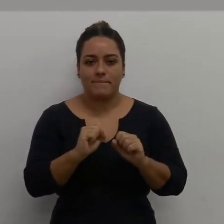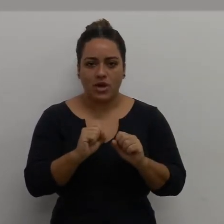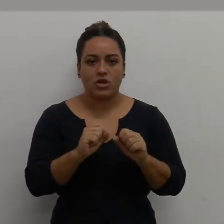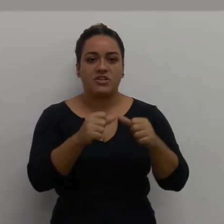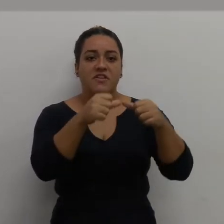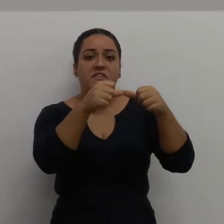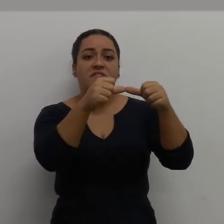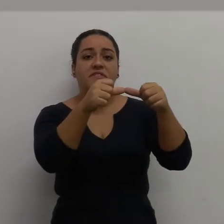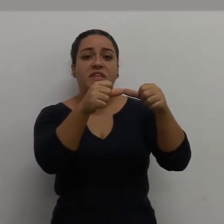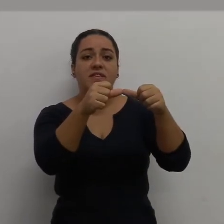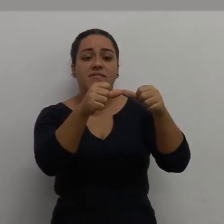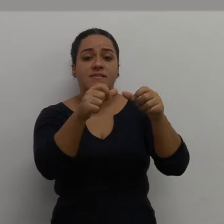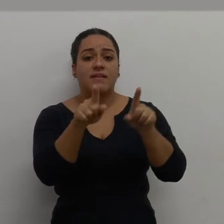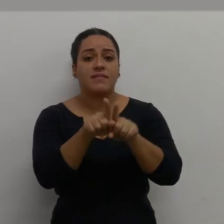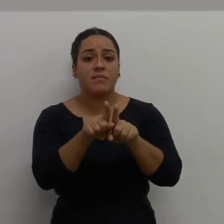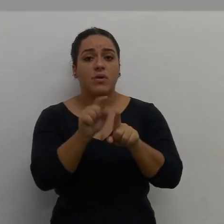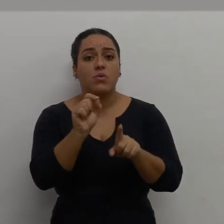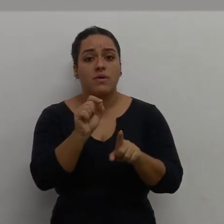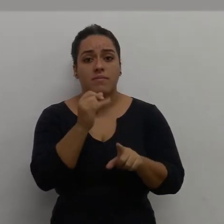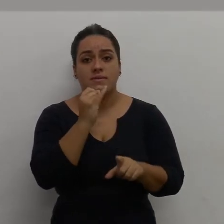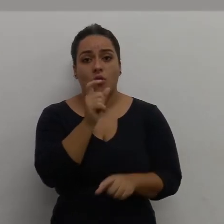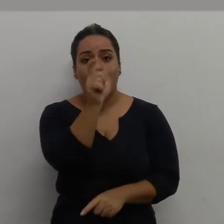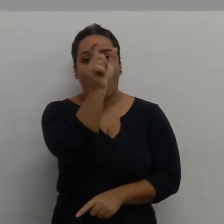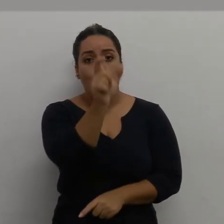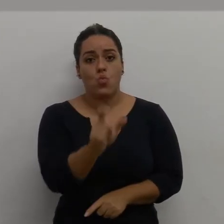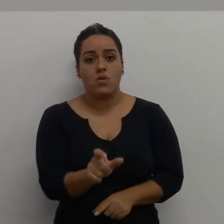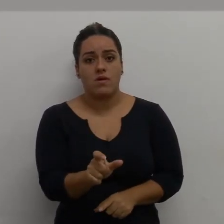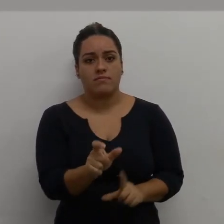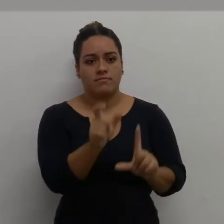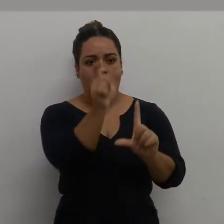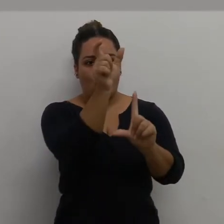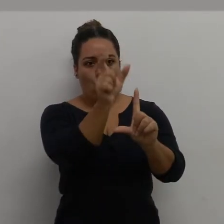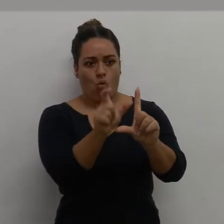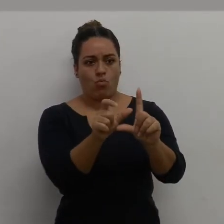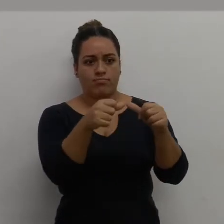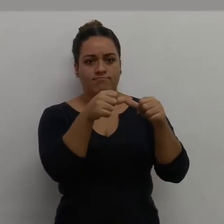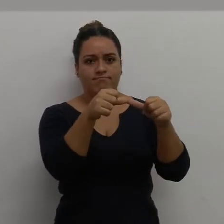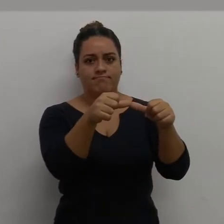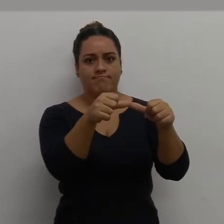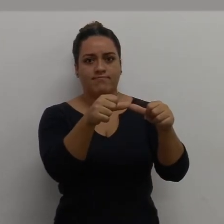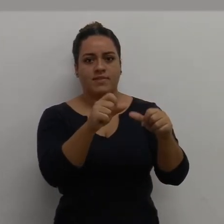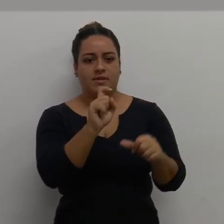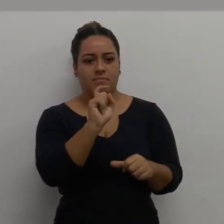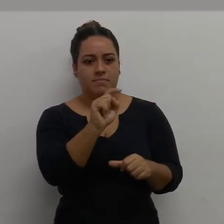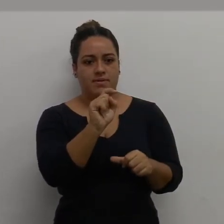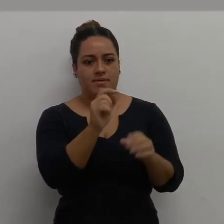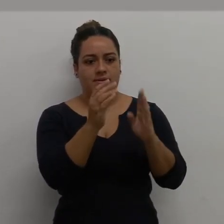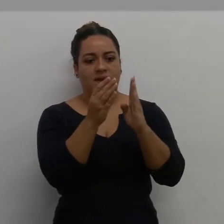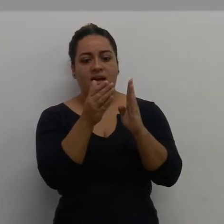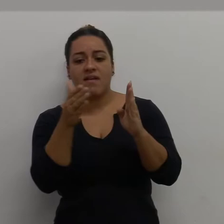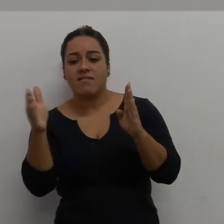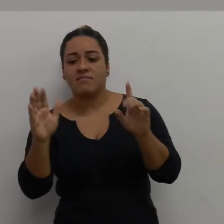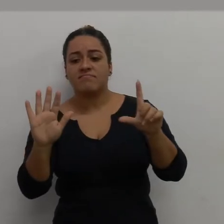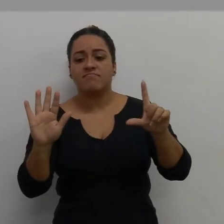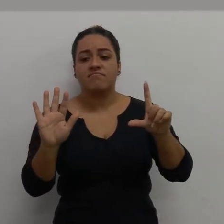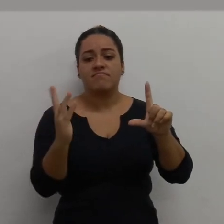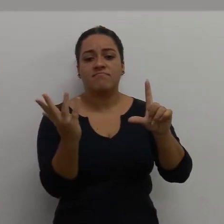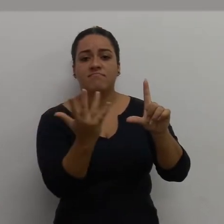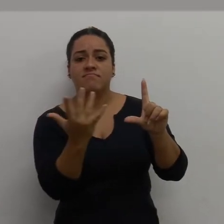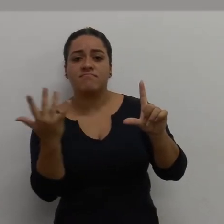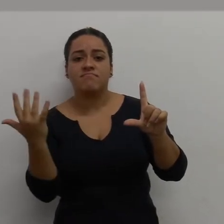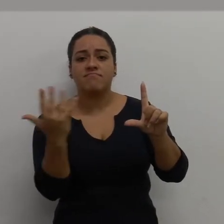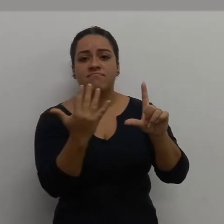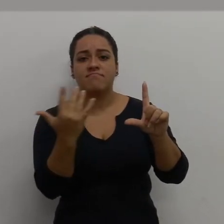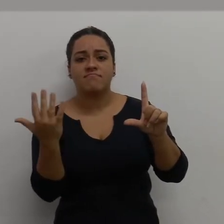posso fixar, congelar a coluna. Então vou clicar aqui, ó, vamos supor que eu vou congelar daqui para cá agora,